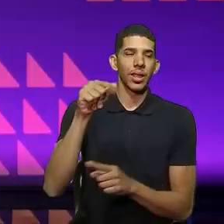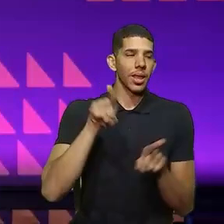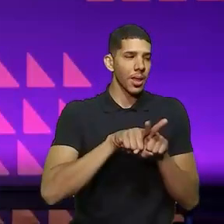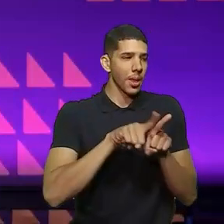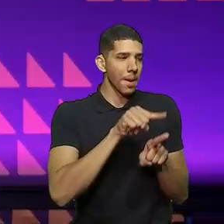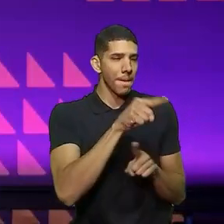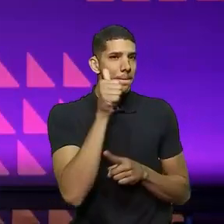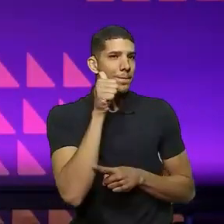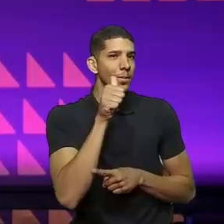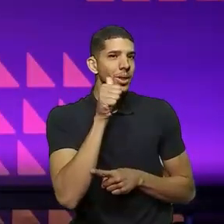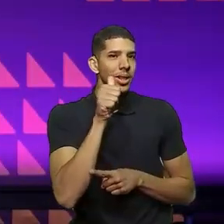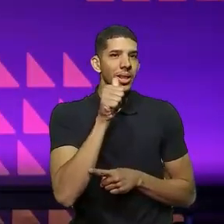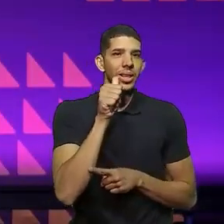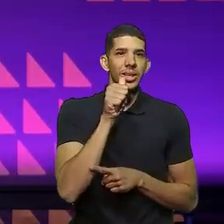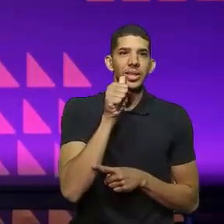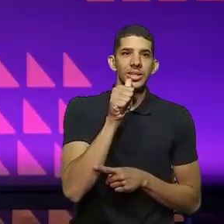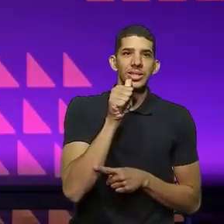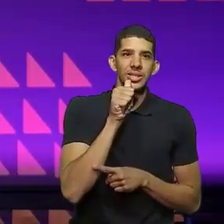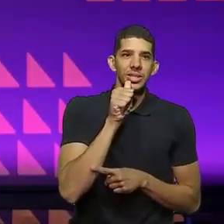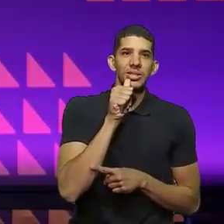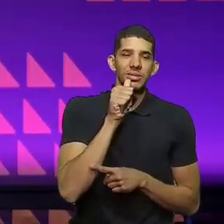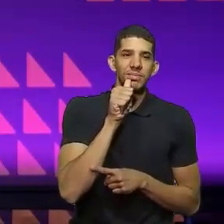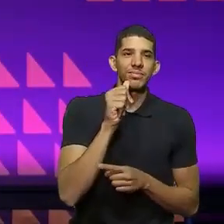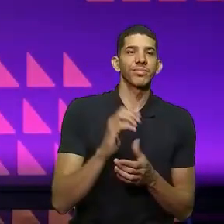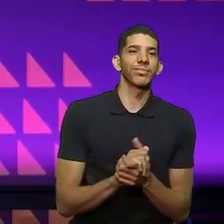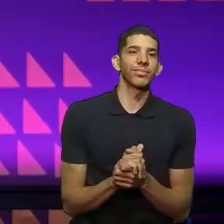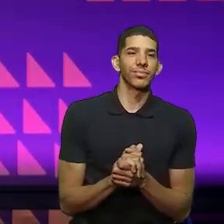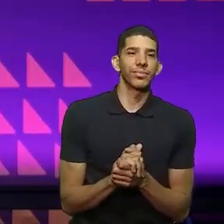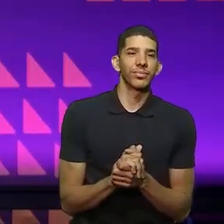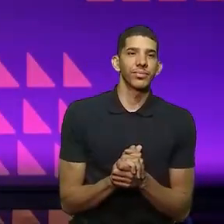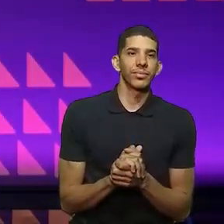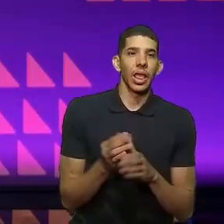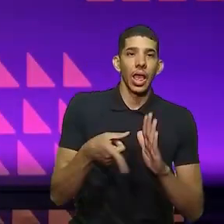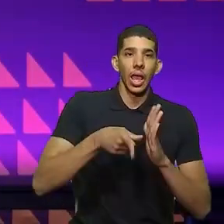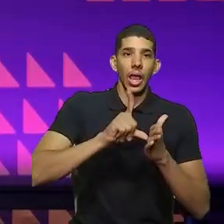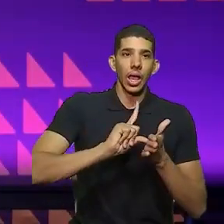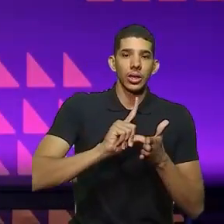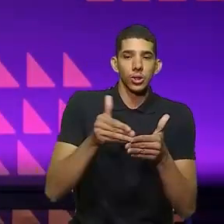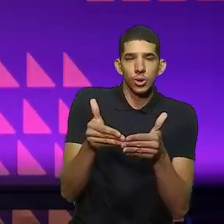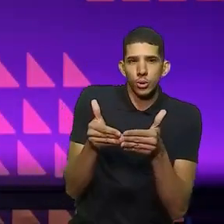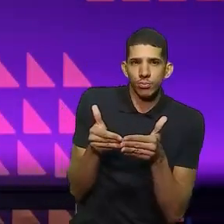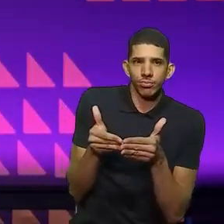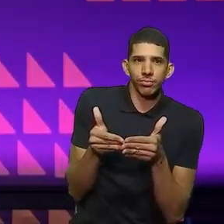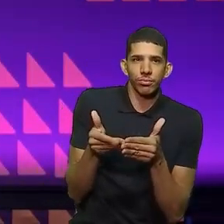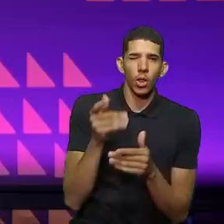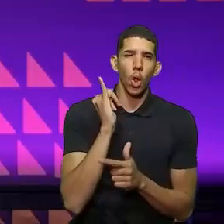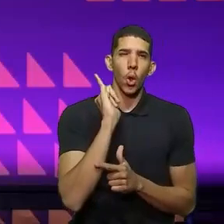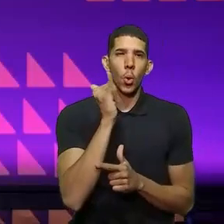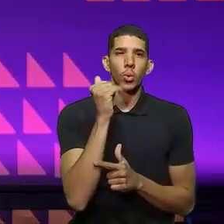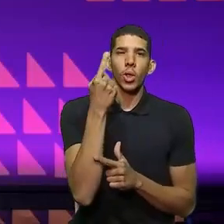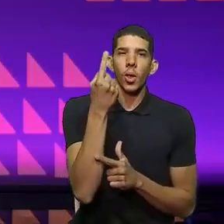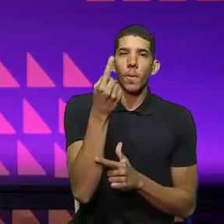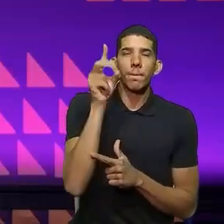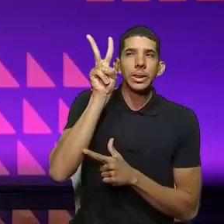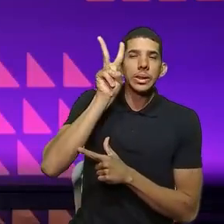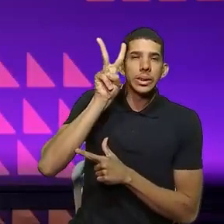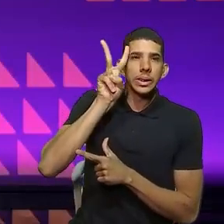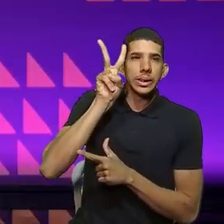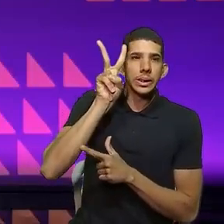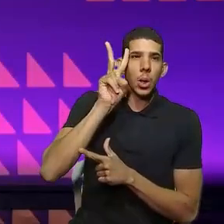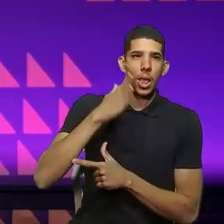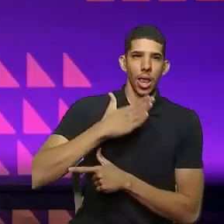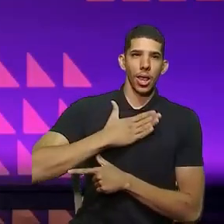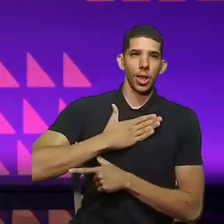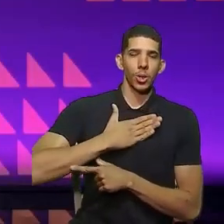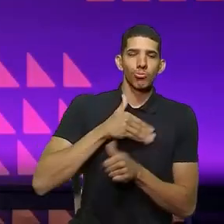questão, lê-se Quinto Fli Itabira. Para contar de forma bem rápida uma história. Acompanho o trabalho da